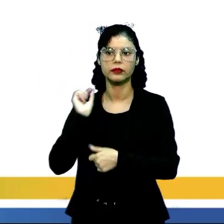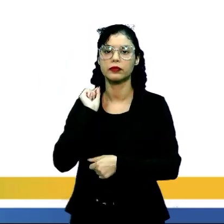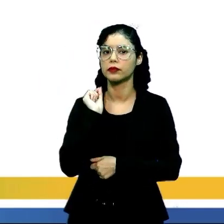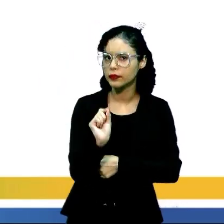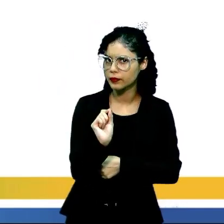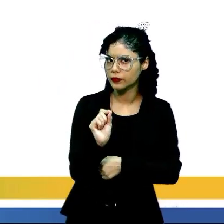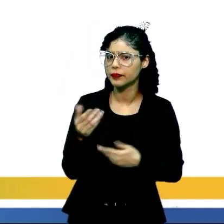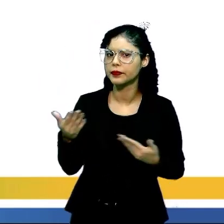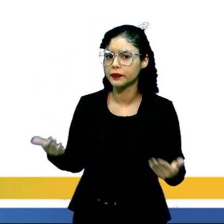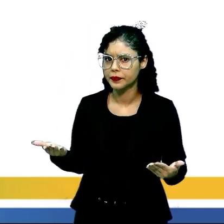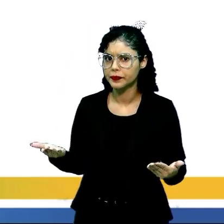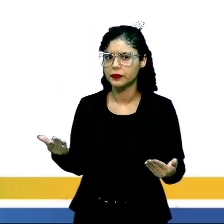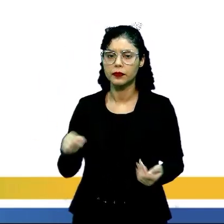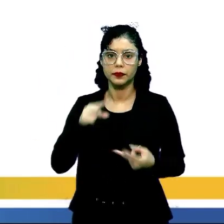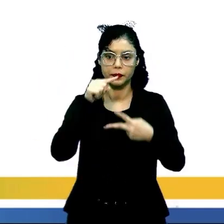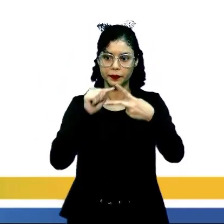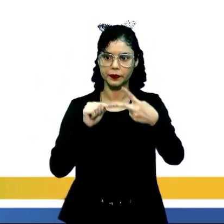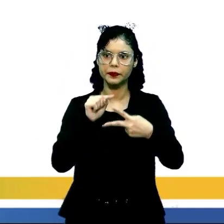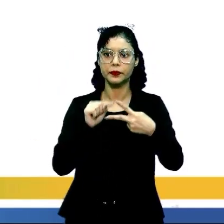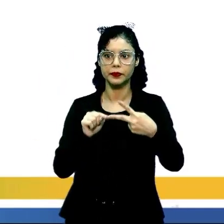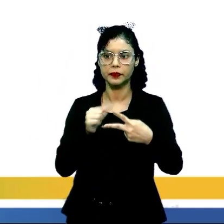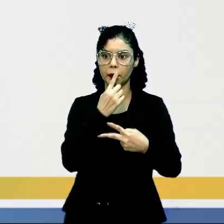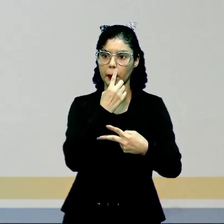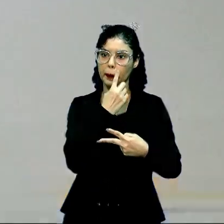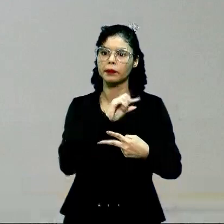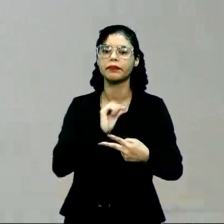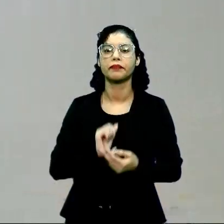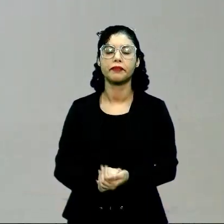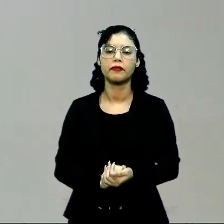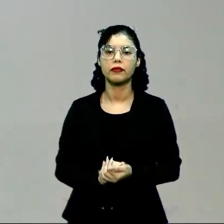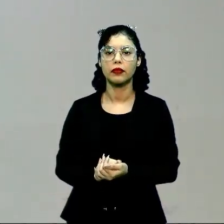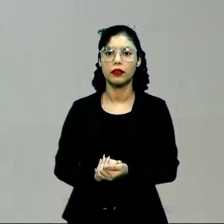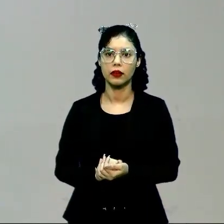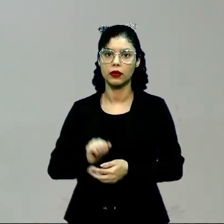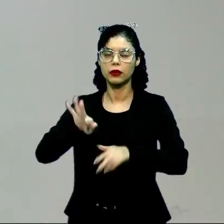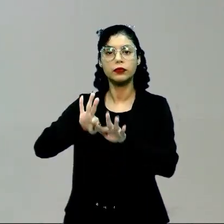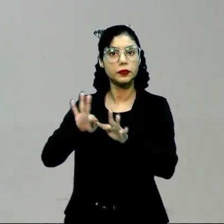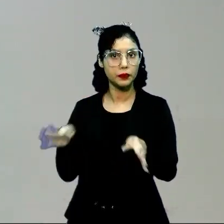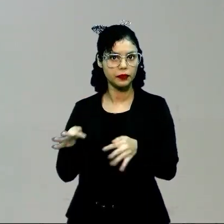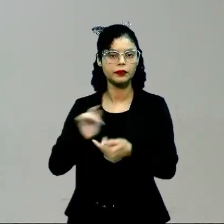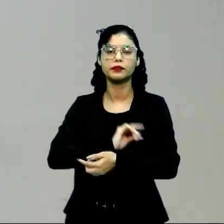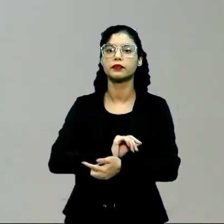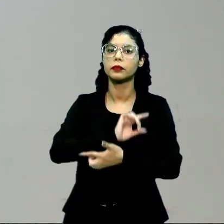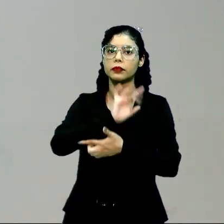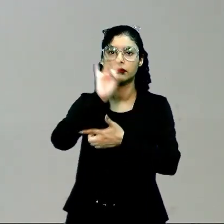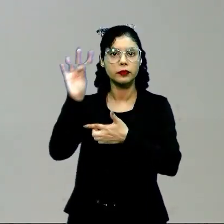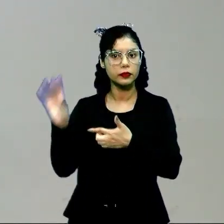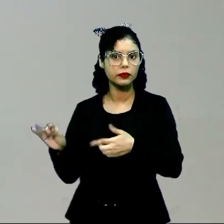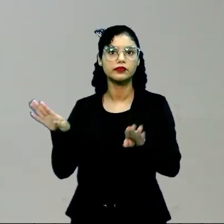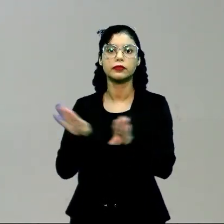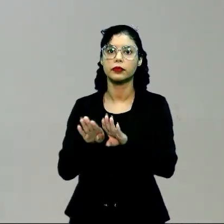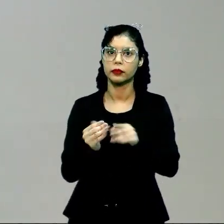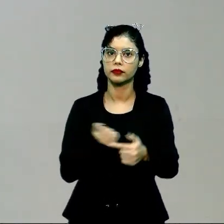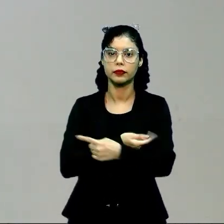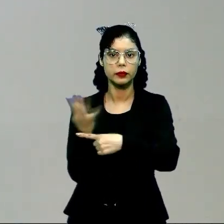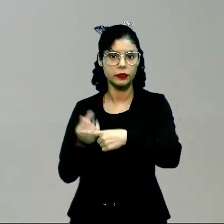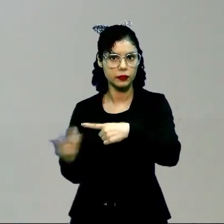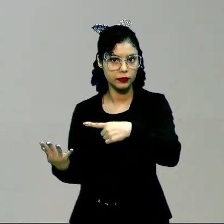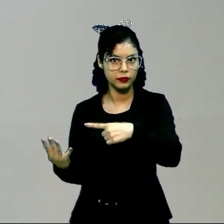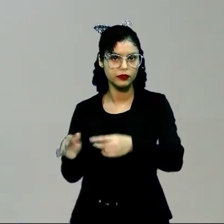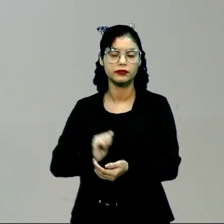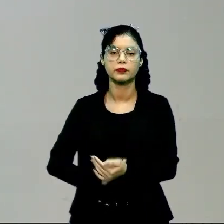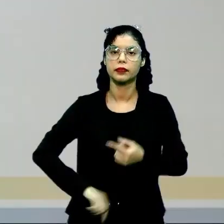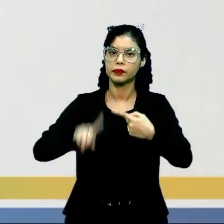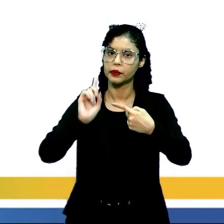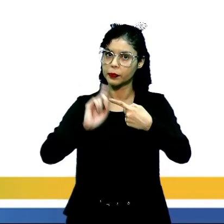destilação simples? Nós temos dois tipos de destilação. Uma destilação simples e uma destilação fracionada. Na